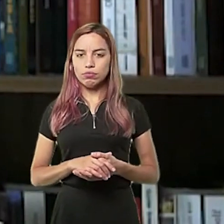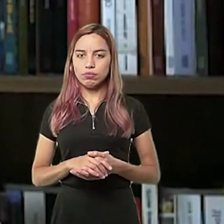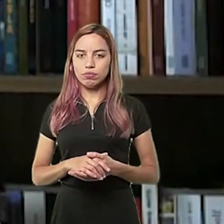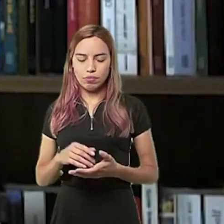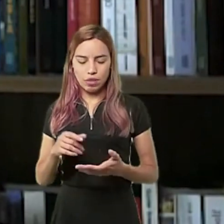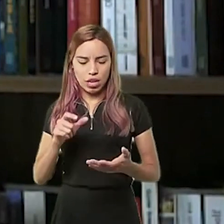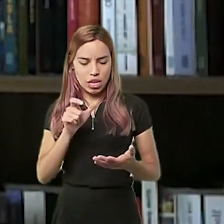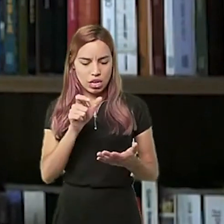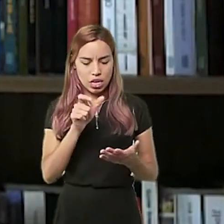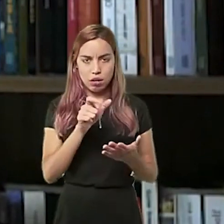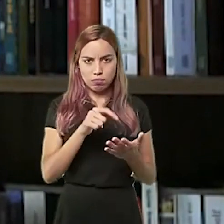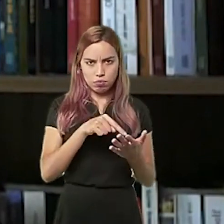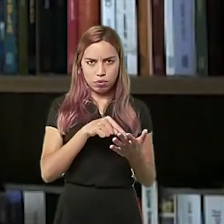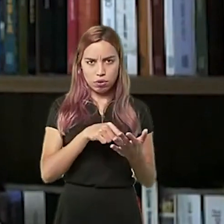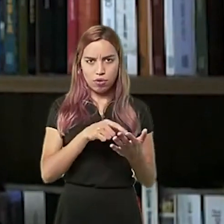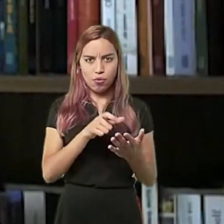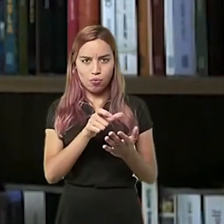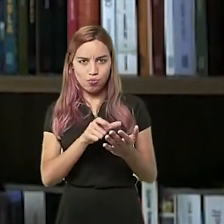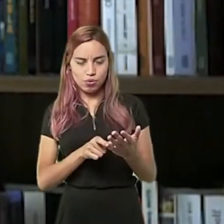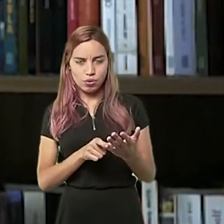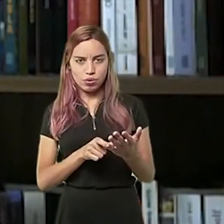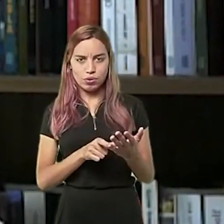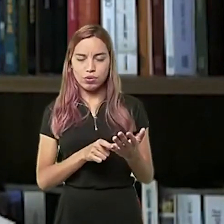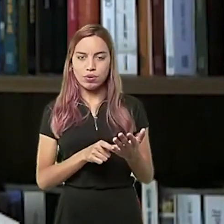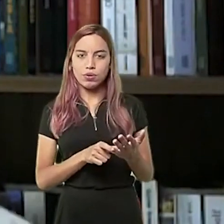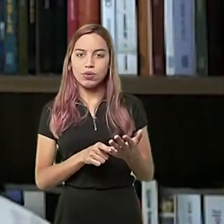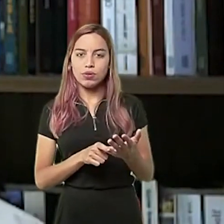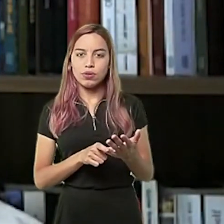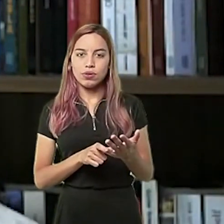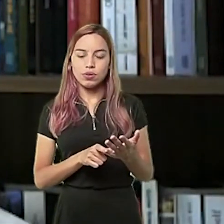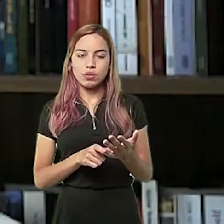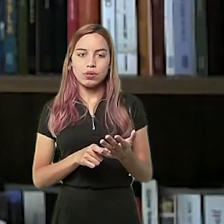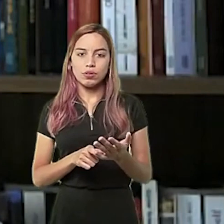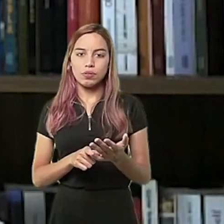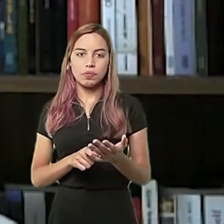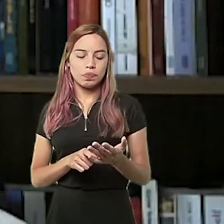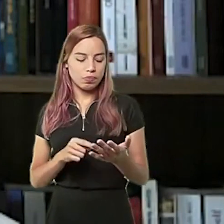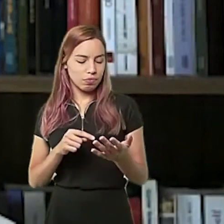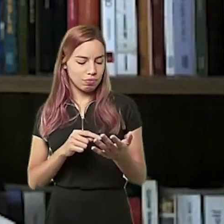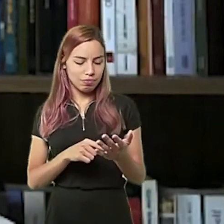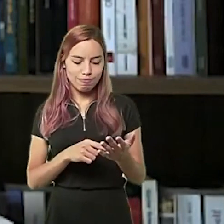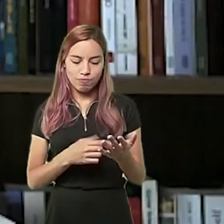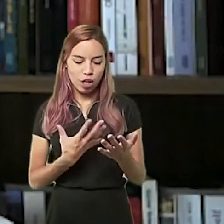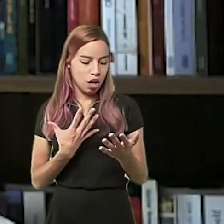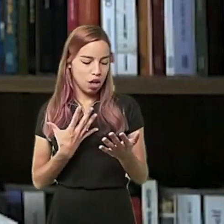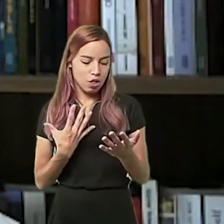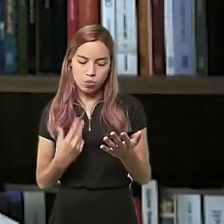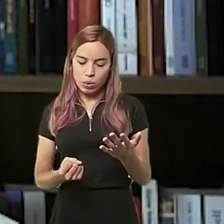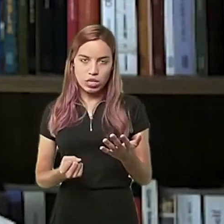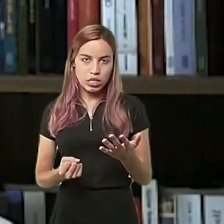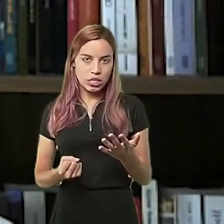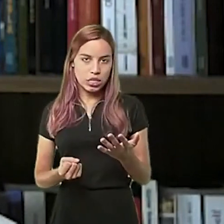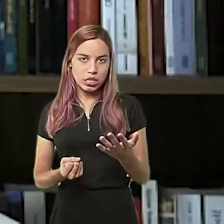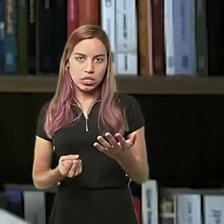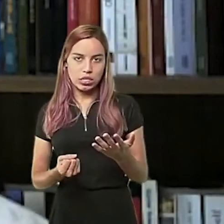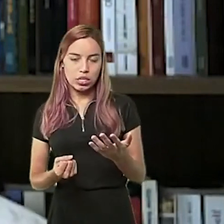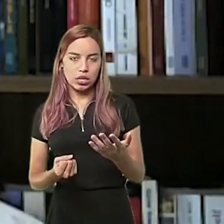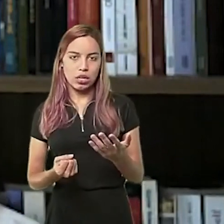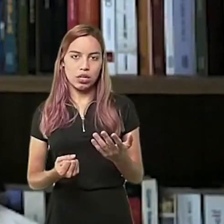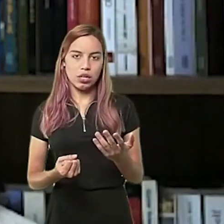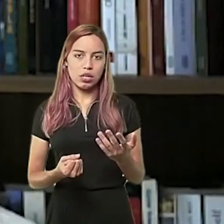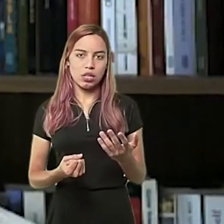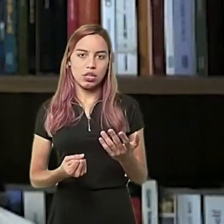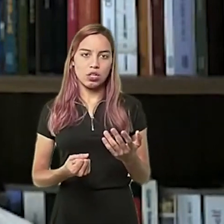se contentarão com a destinação que lhes foi dada por sua condição social, né?